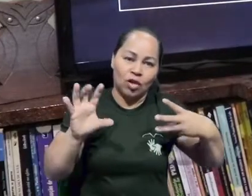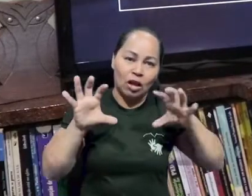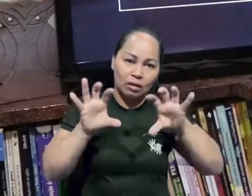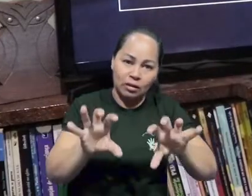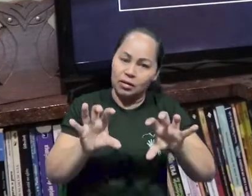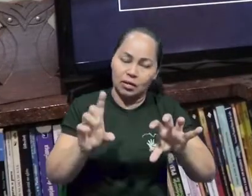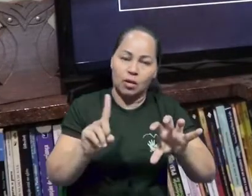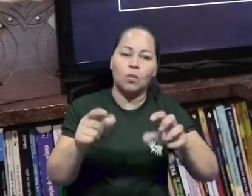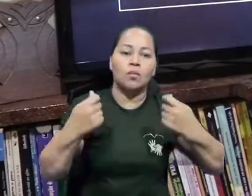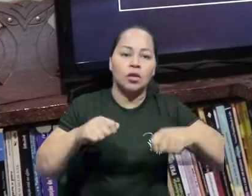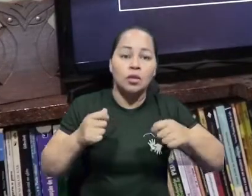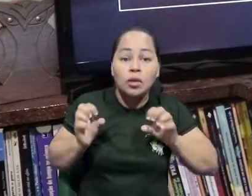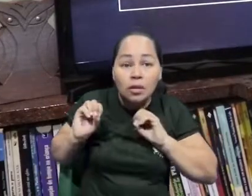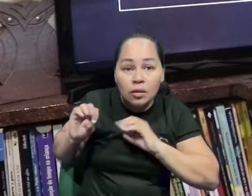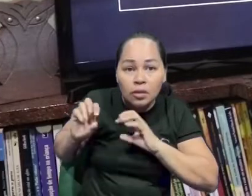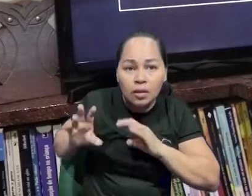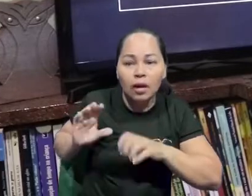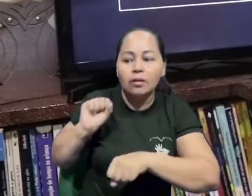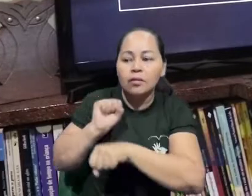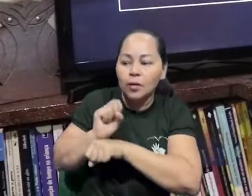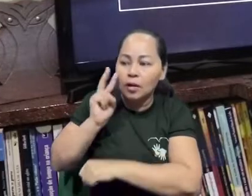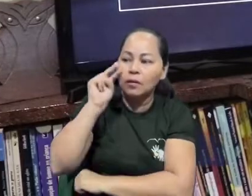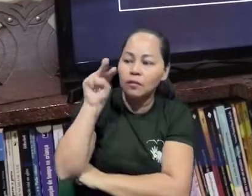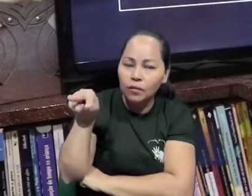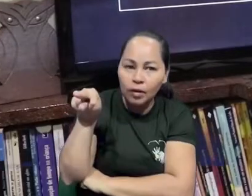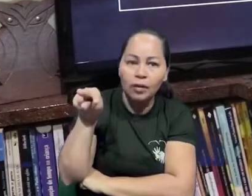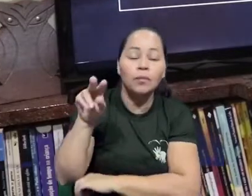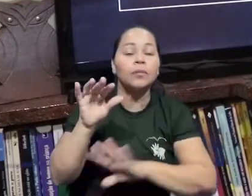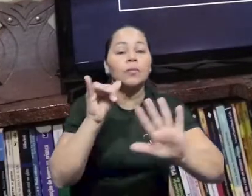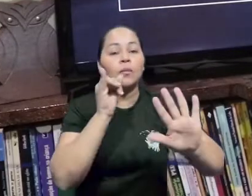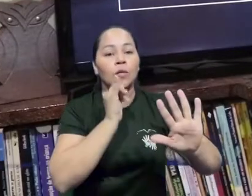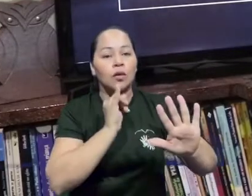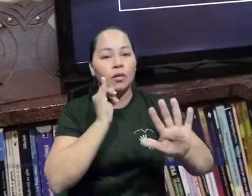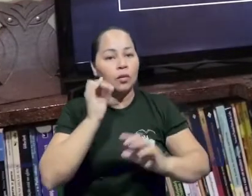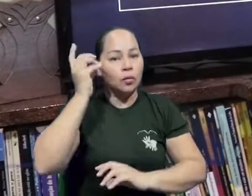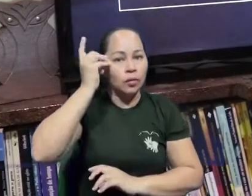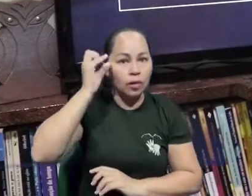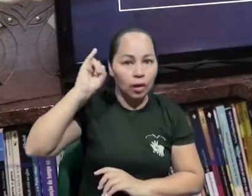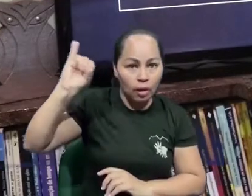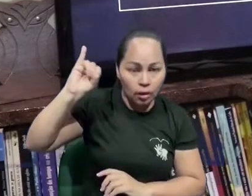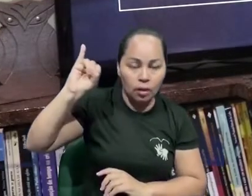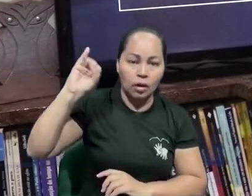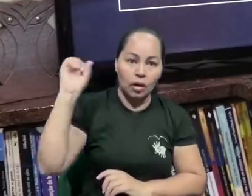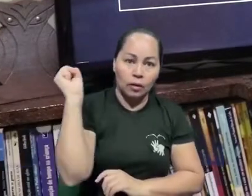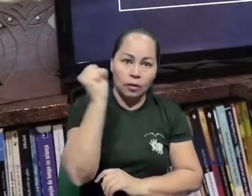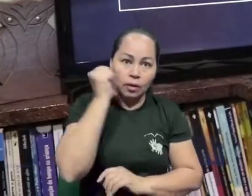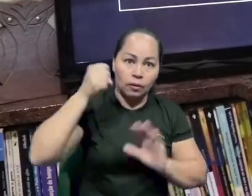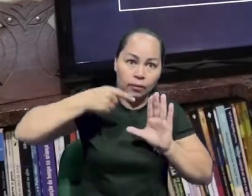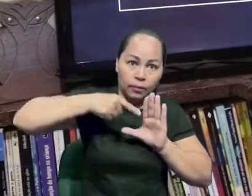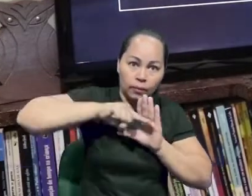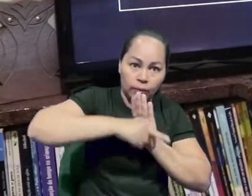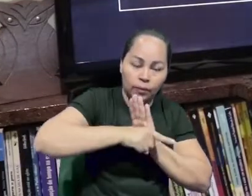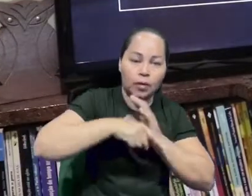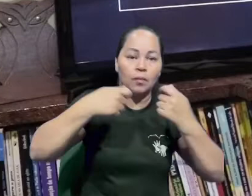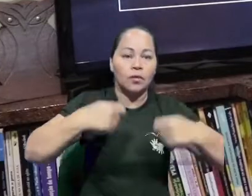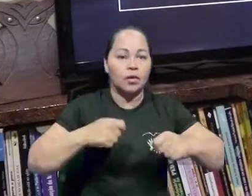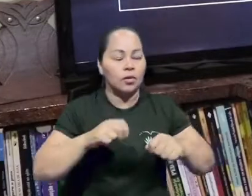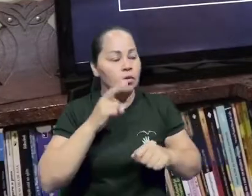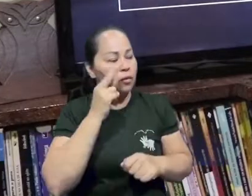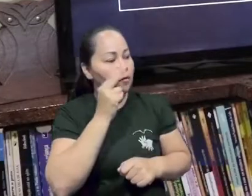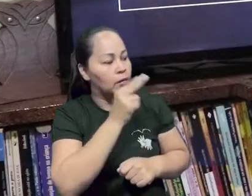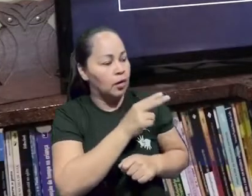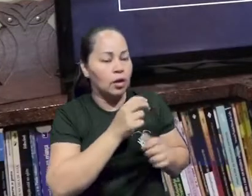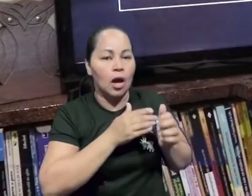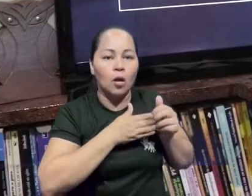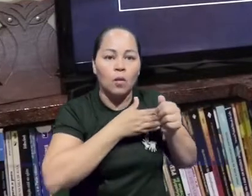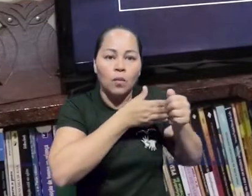desse cuidado para não exagerar. No caso do DI grave, mais uma vez, necessita de orientação e